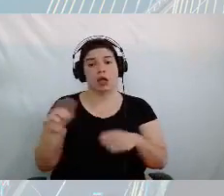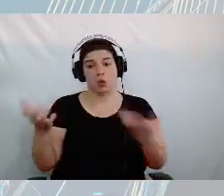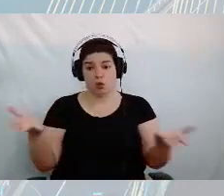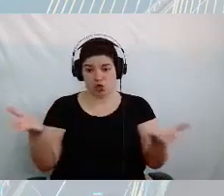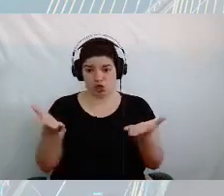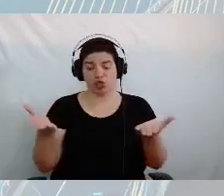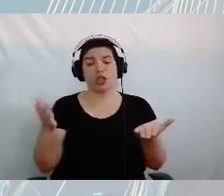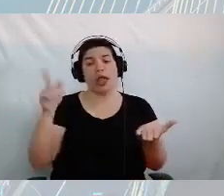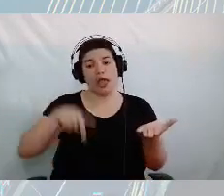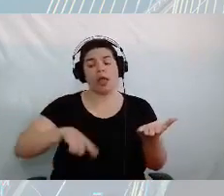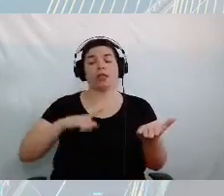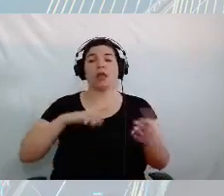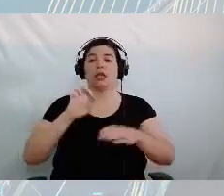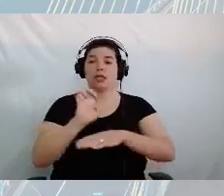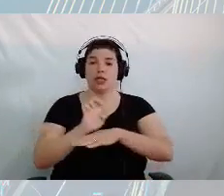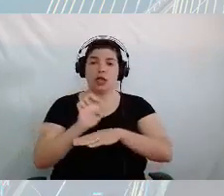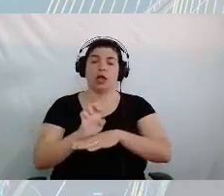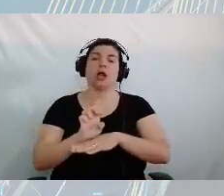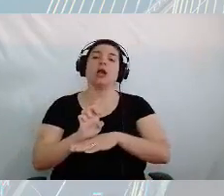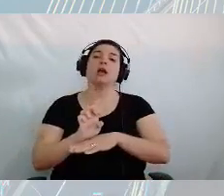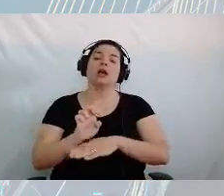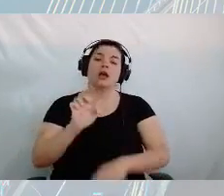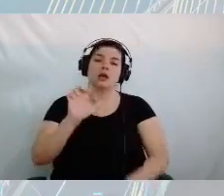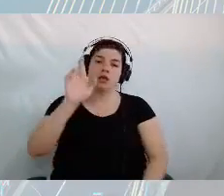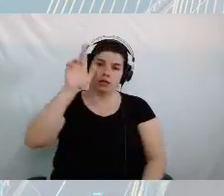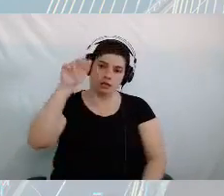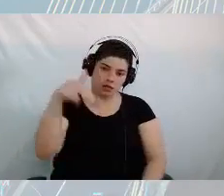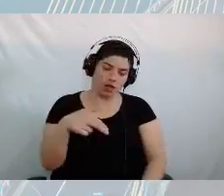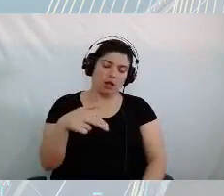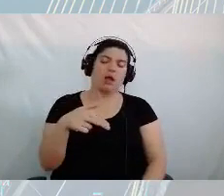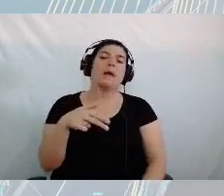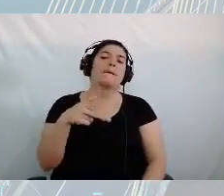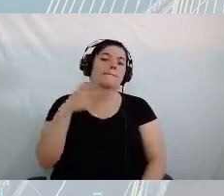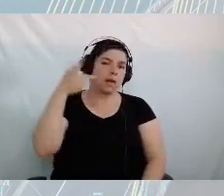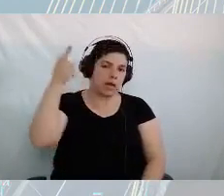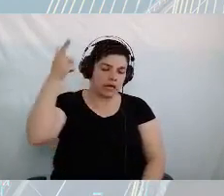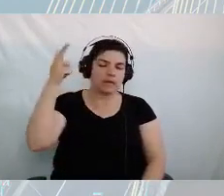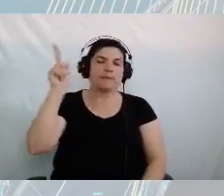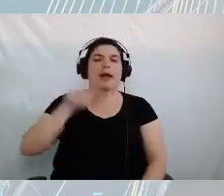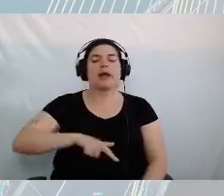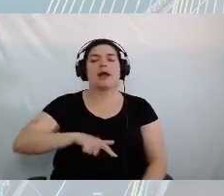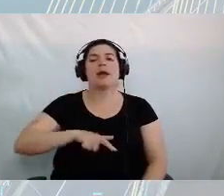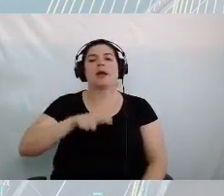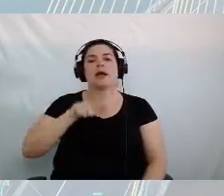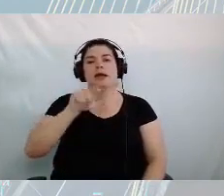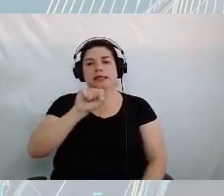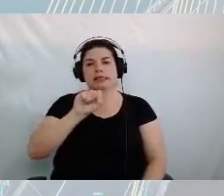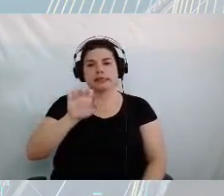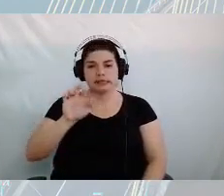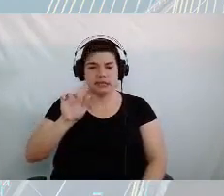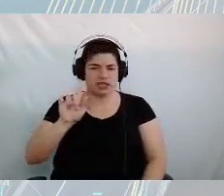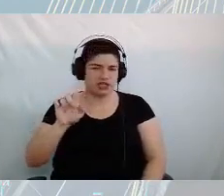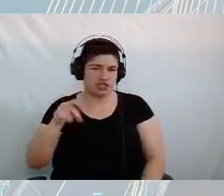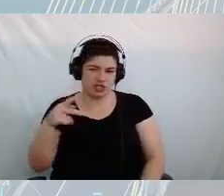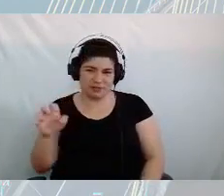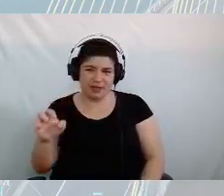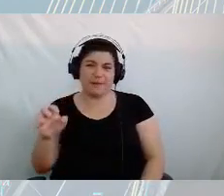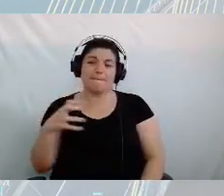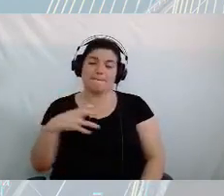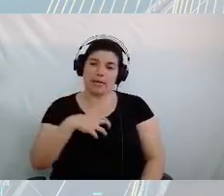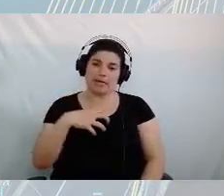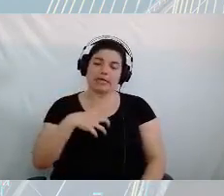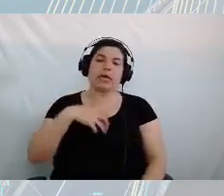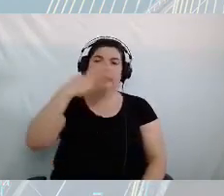atua nos estados do Rio Grande do Norte, Paraíba, Sergipe, Bahia e Espírito Santo. Ao todo, nós atendemos